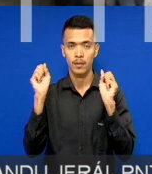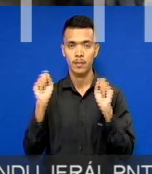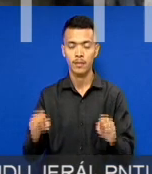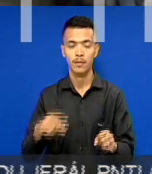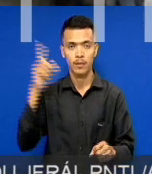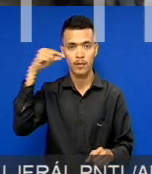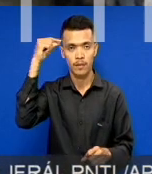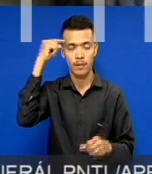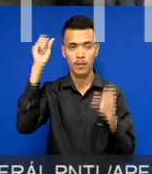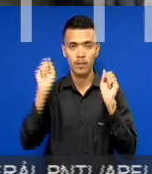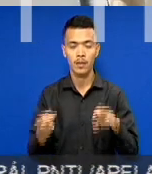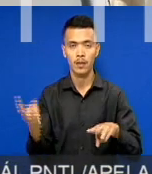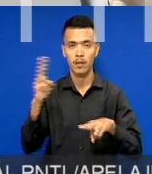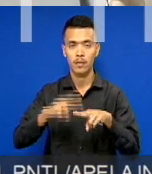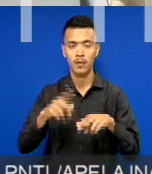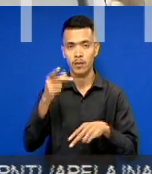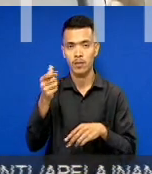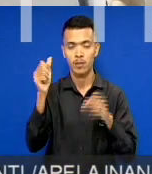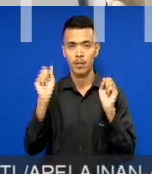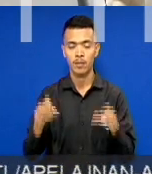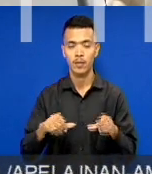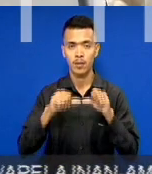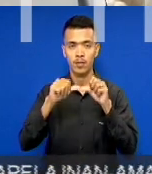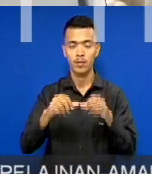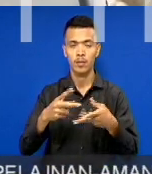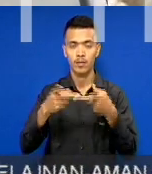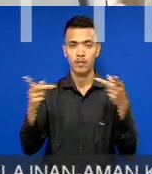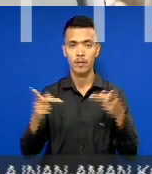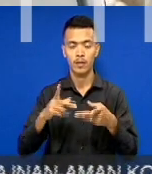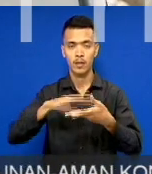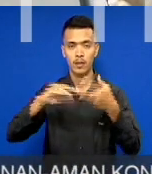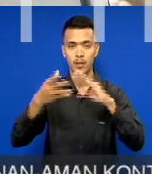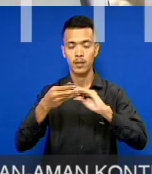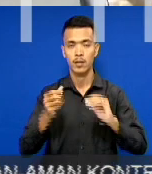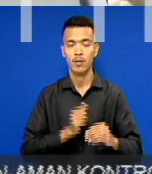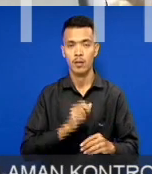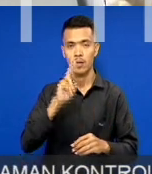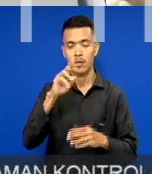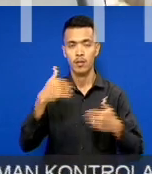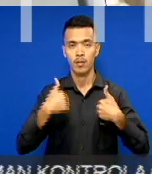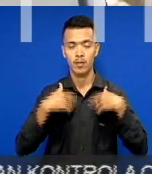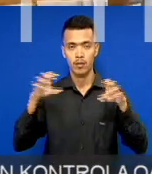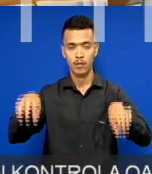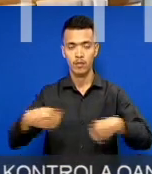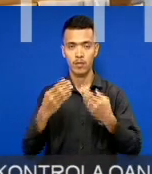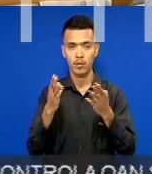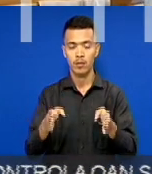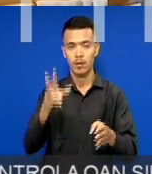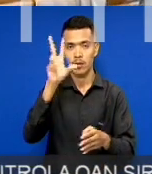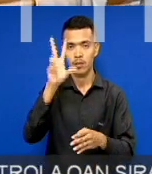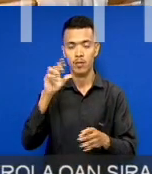governo revelamento da Ituan e também lá. Museu Memorial Aileu e Hadet Funcionário na Intolo, composto